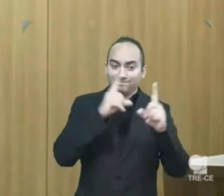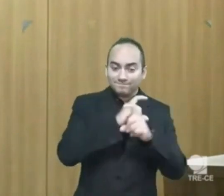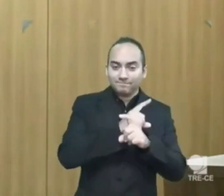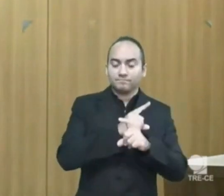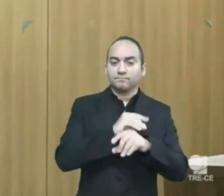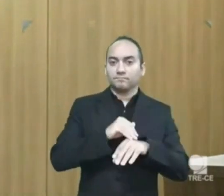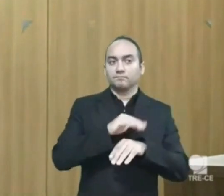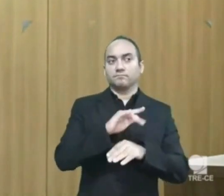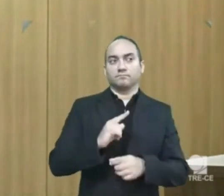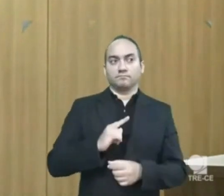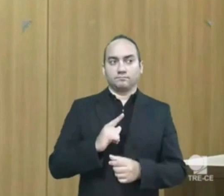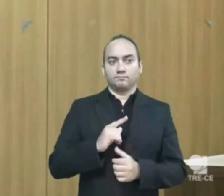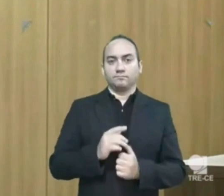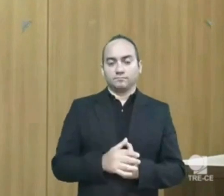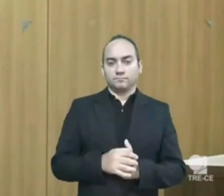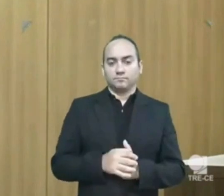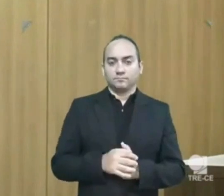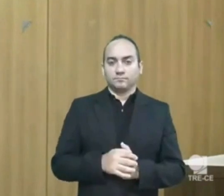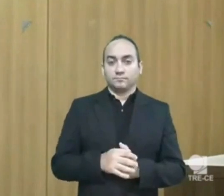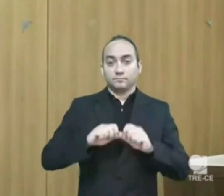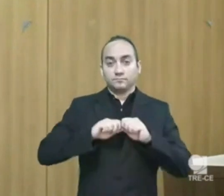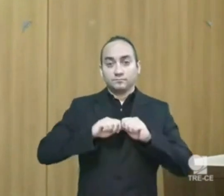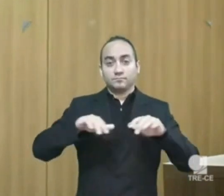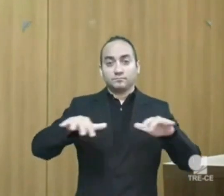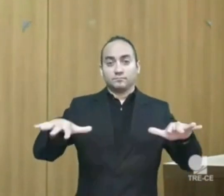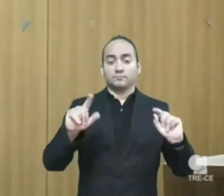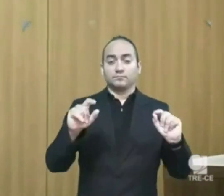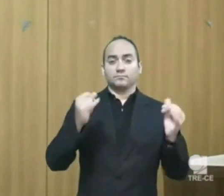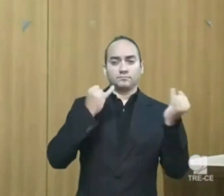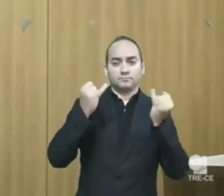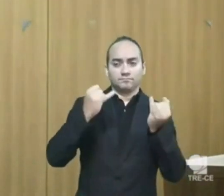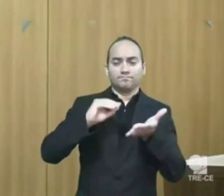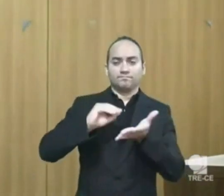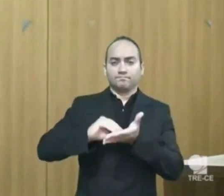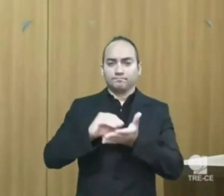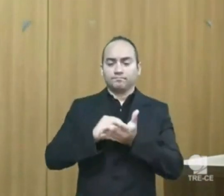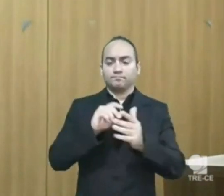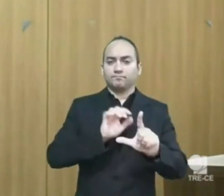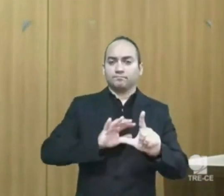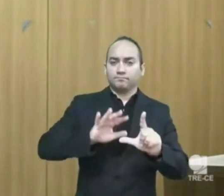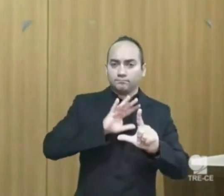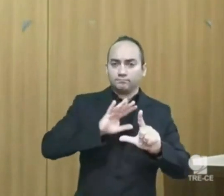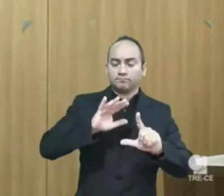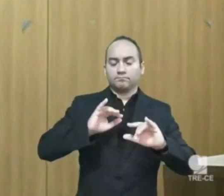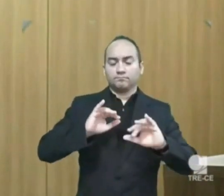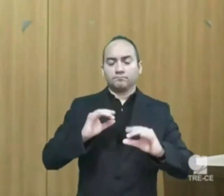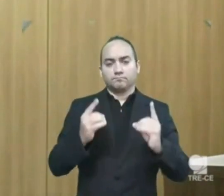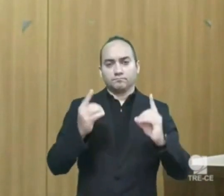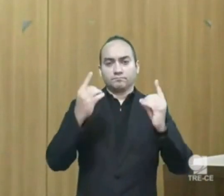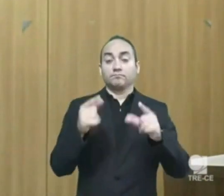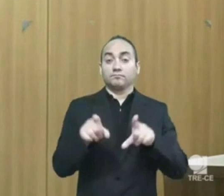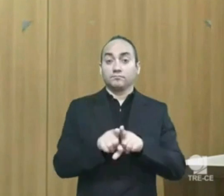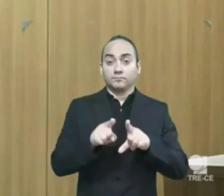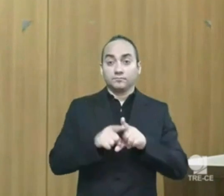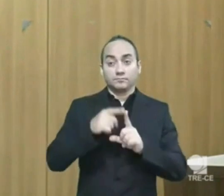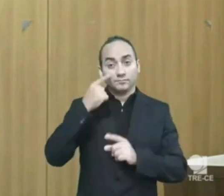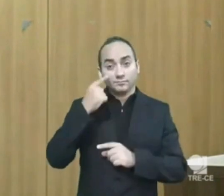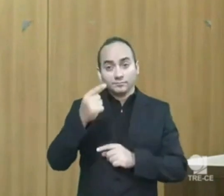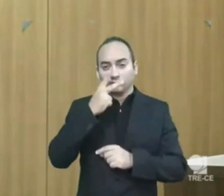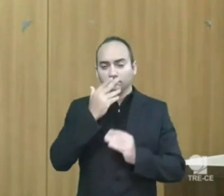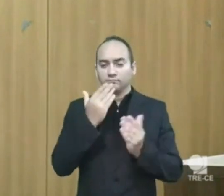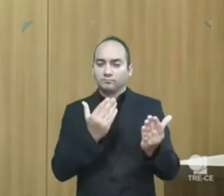desafiada, com a proliferação de desinformações em plataformas digitais, com a clara tentativa